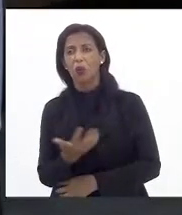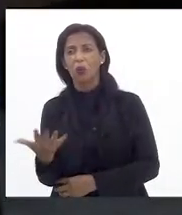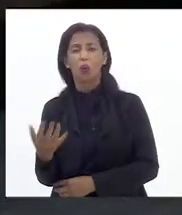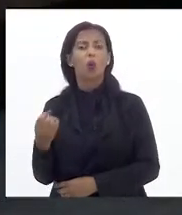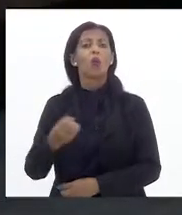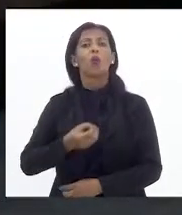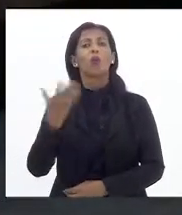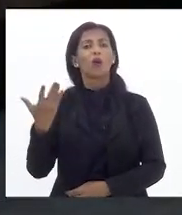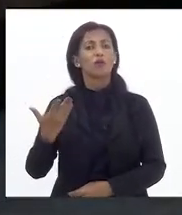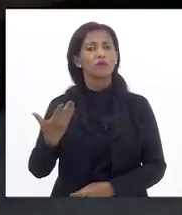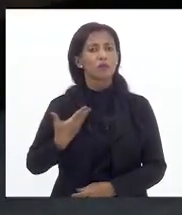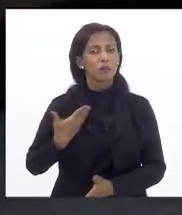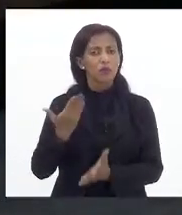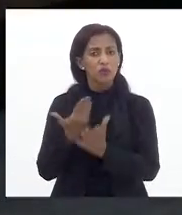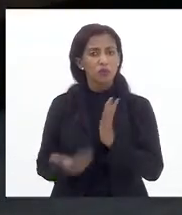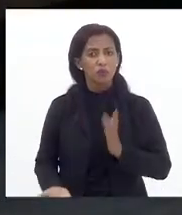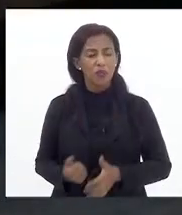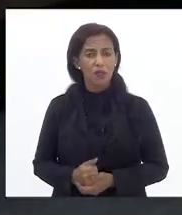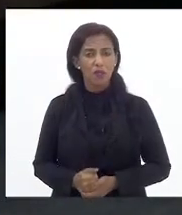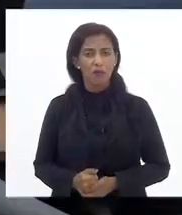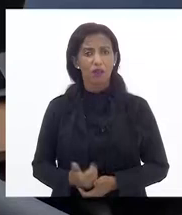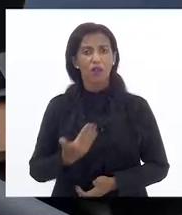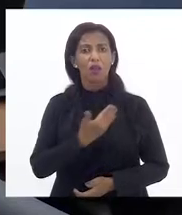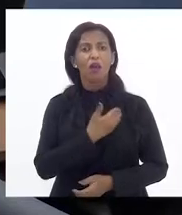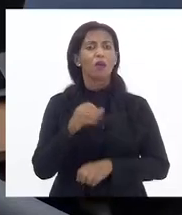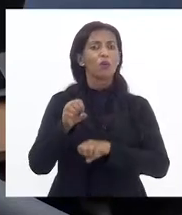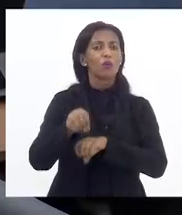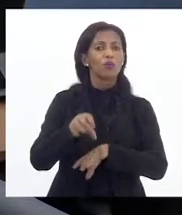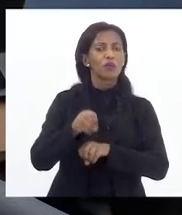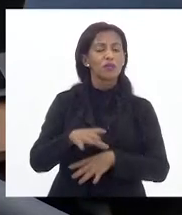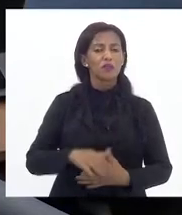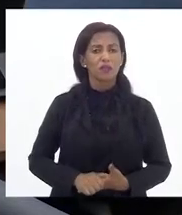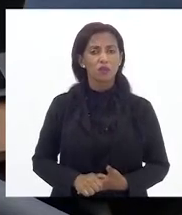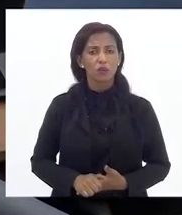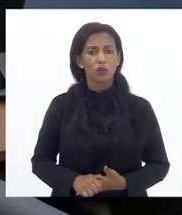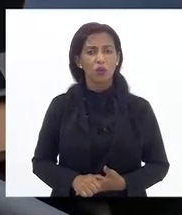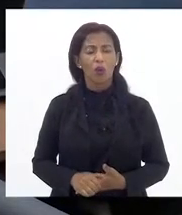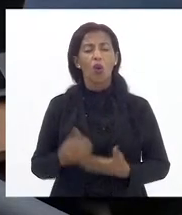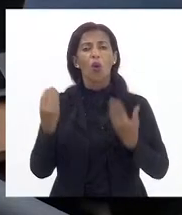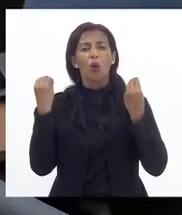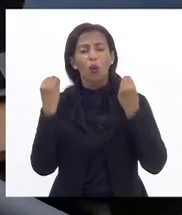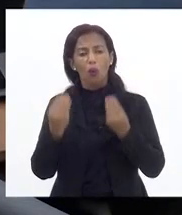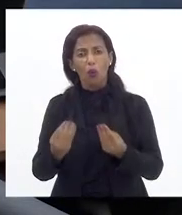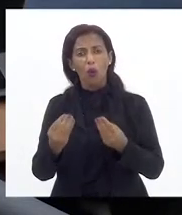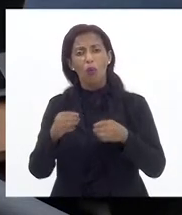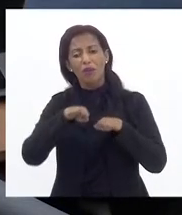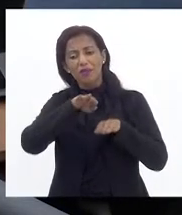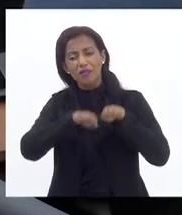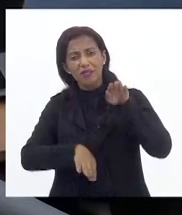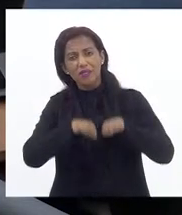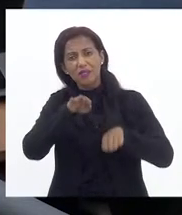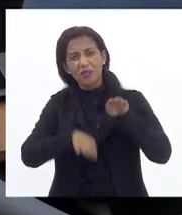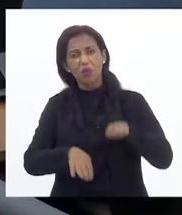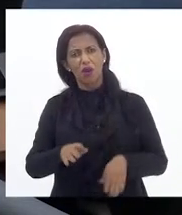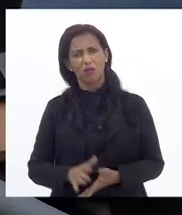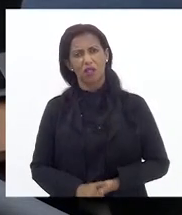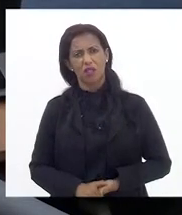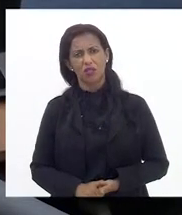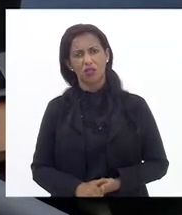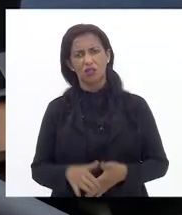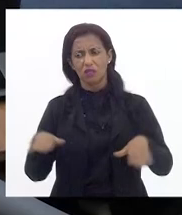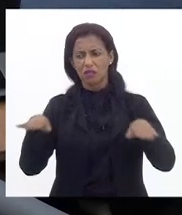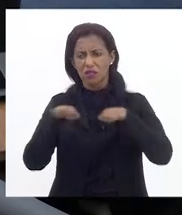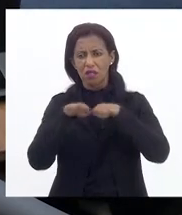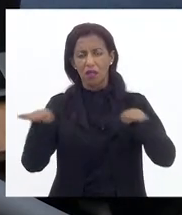companheiro essa Segurança contra nós perdemos e os colegas a educação como a gente vai romper essa desigualdade mantendo esse